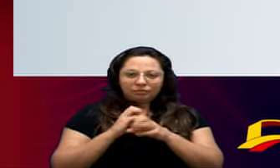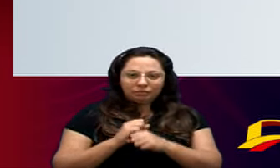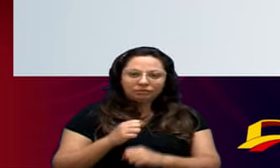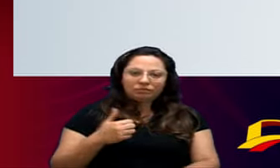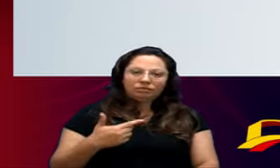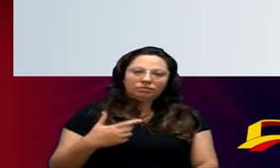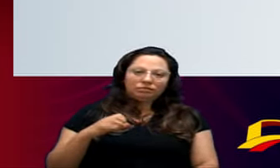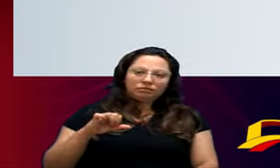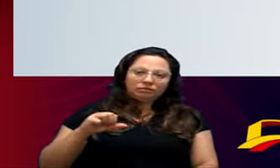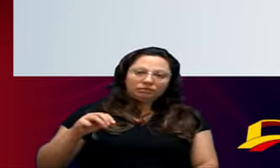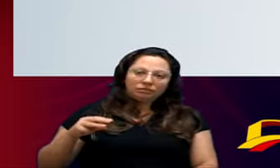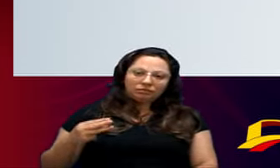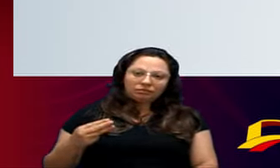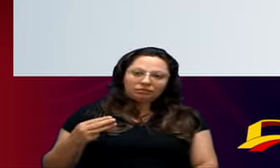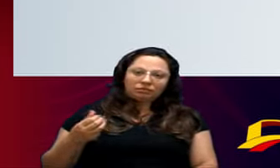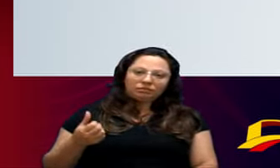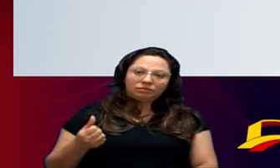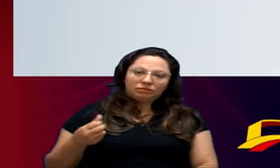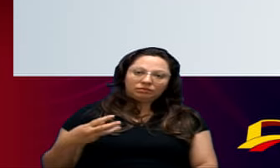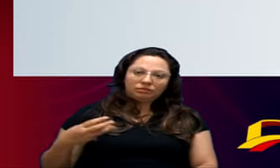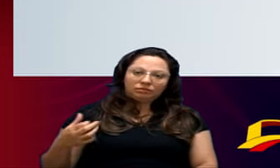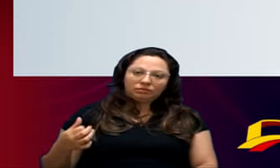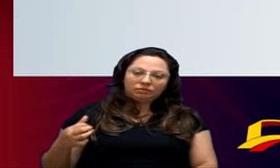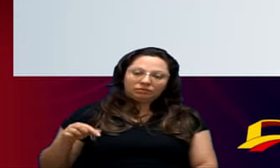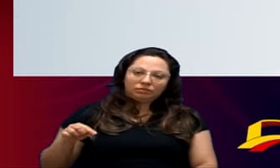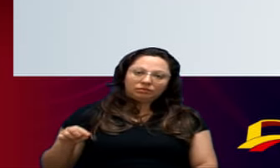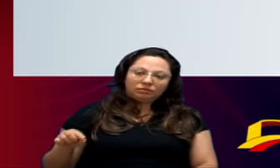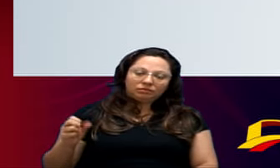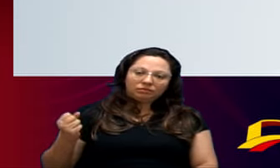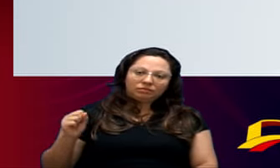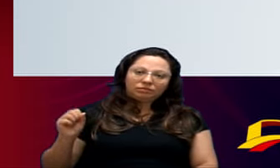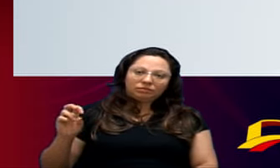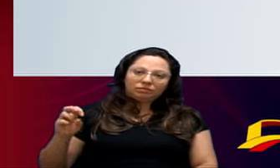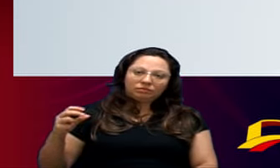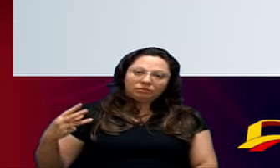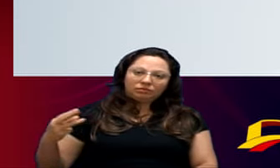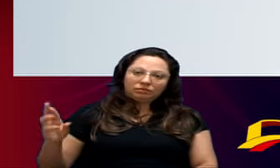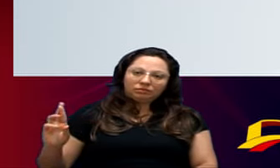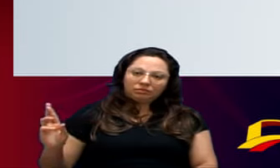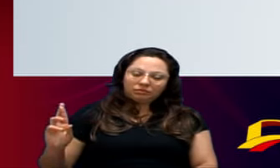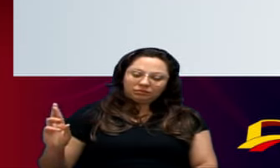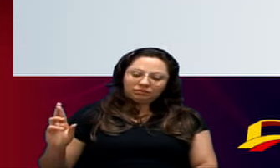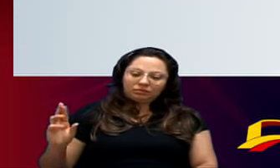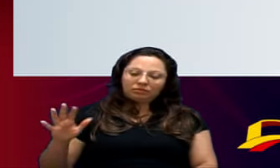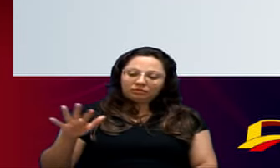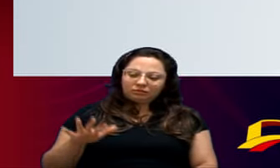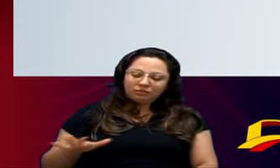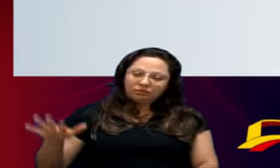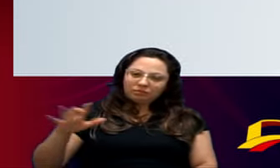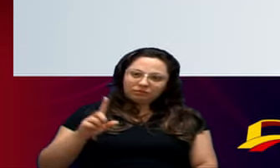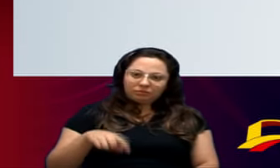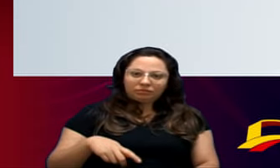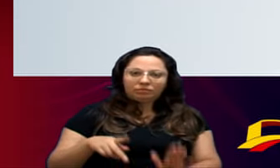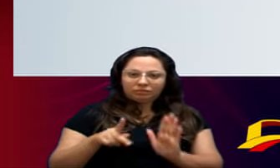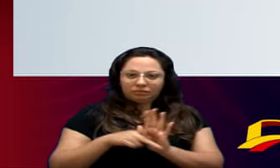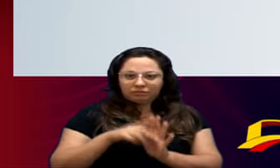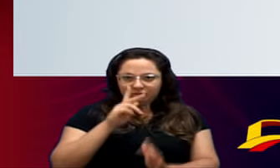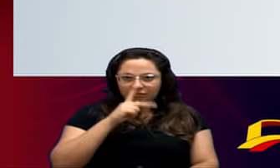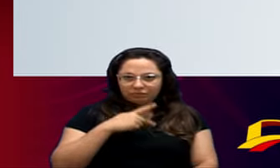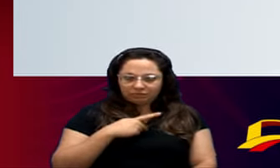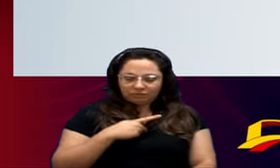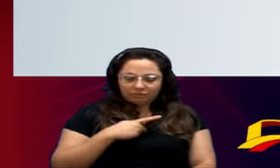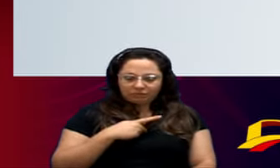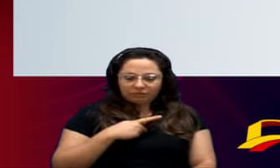R 29.63 6.853 todos oriundos de recurso próprio Então não temos nem